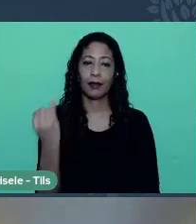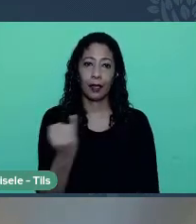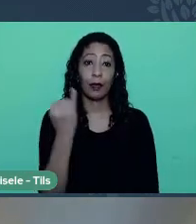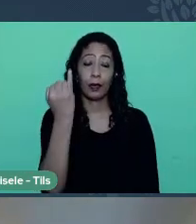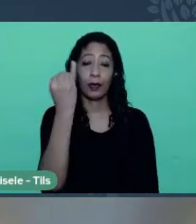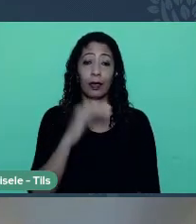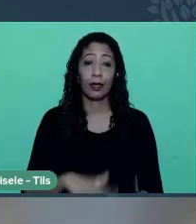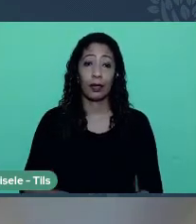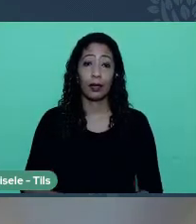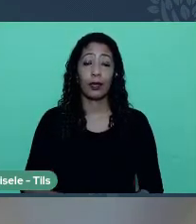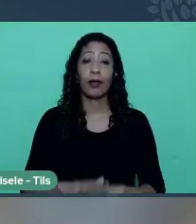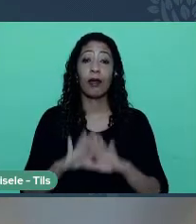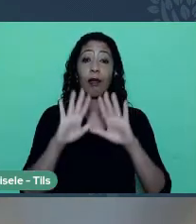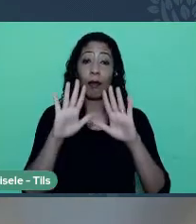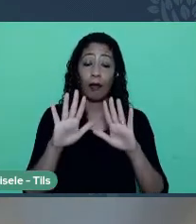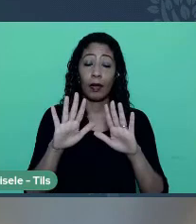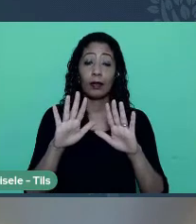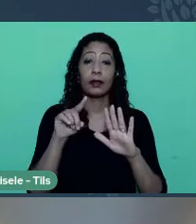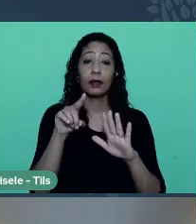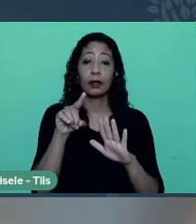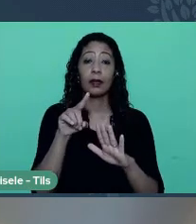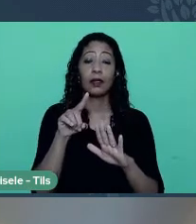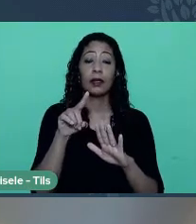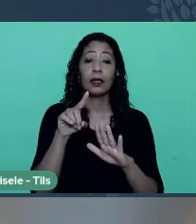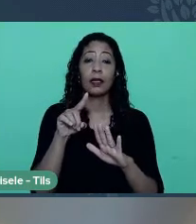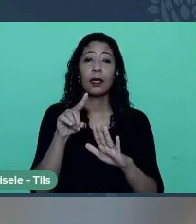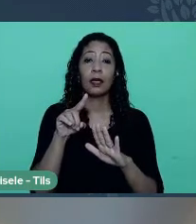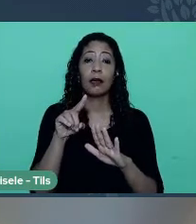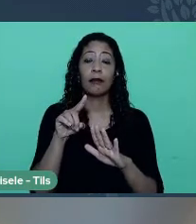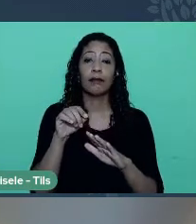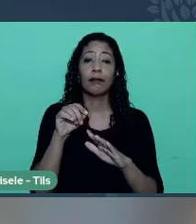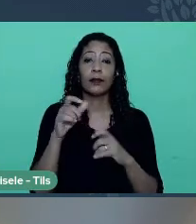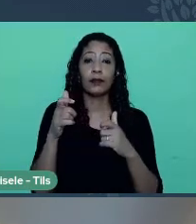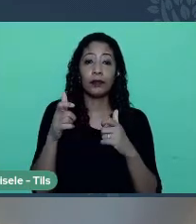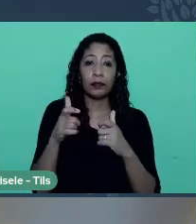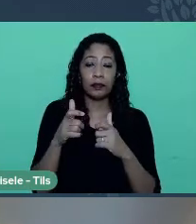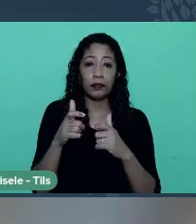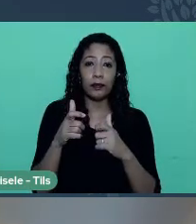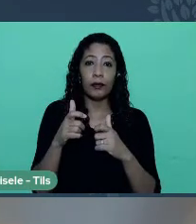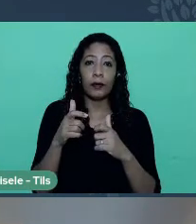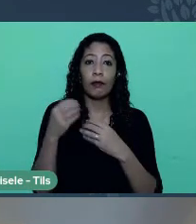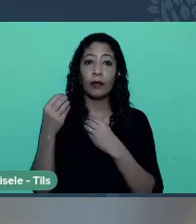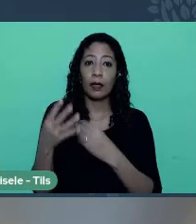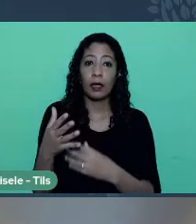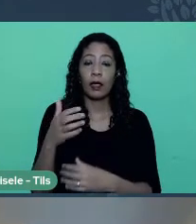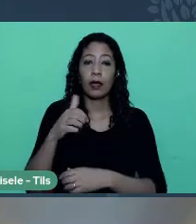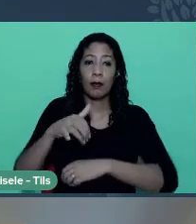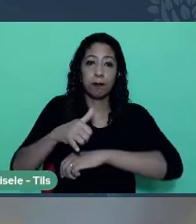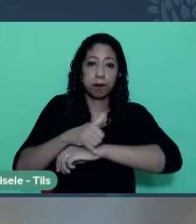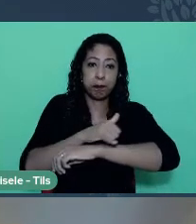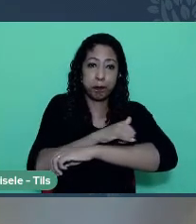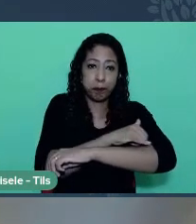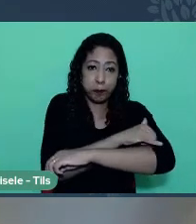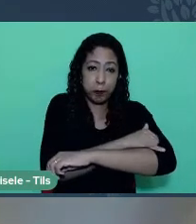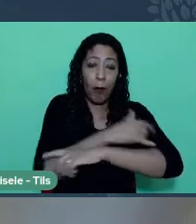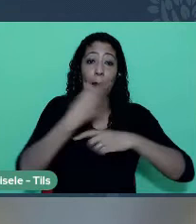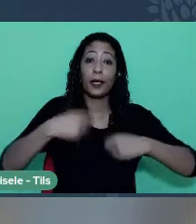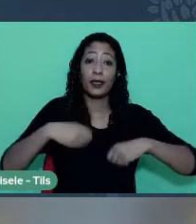Entretanto, a indicação para cirurgia bariátrica, a pessoa tem que estar já com uma quantidade de peso extremamente elevada,